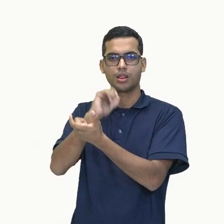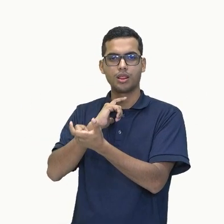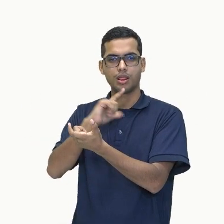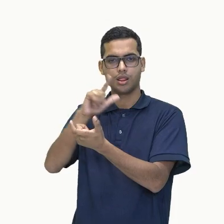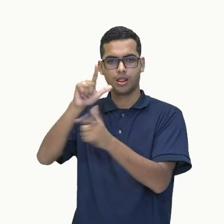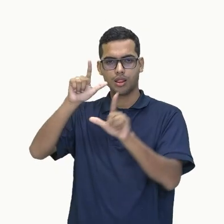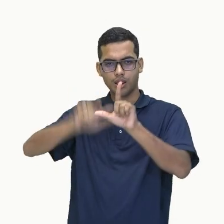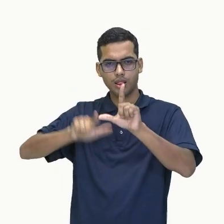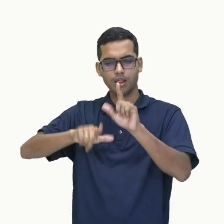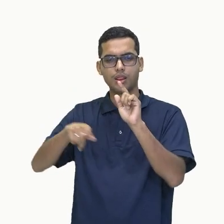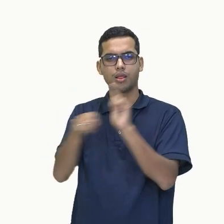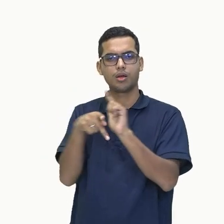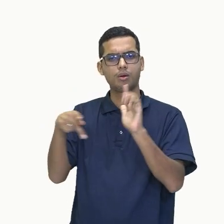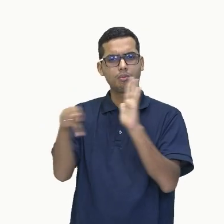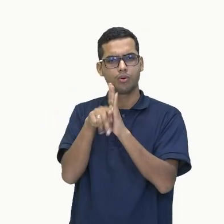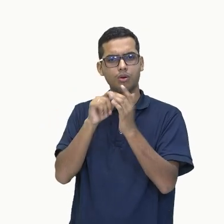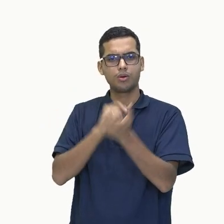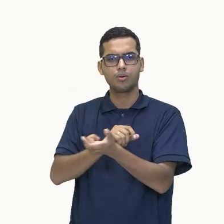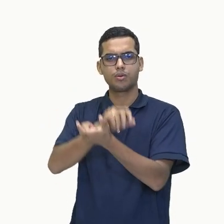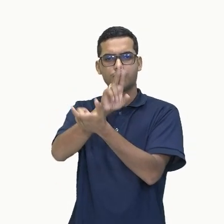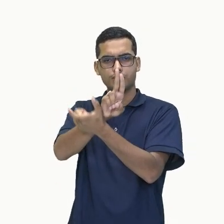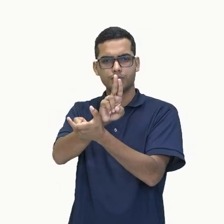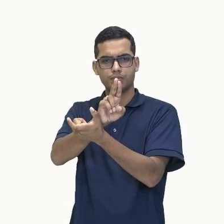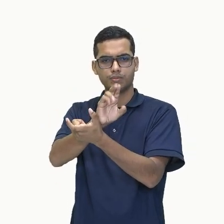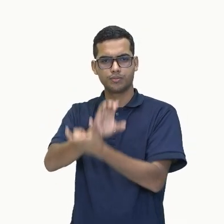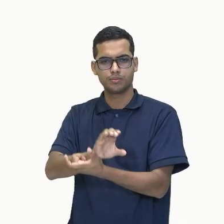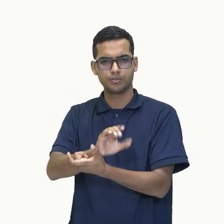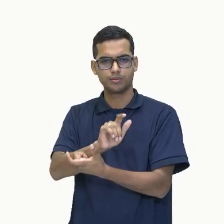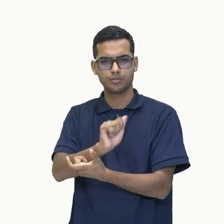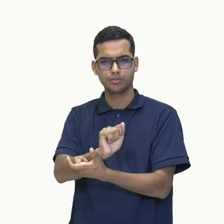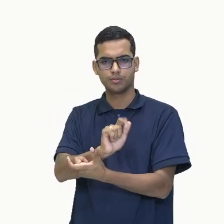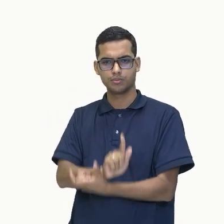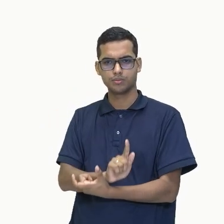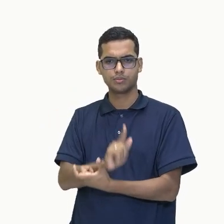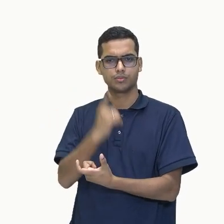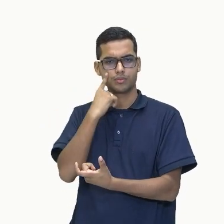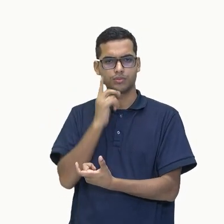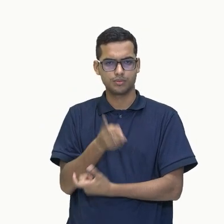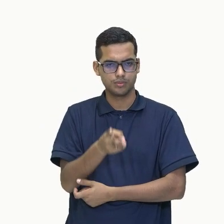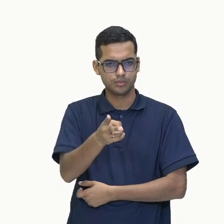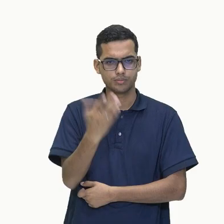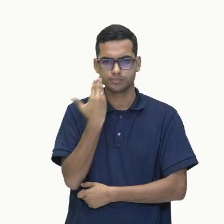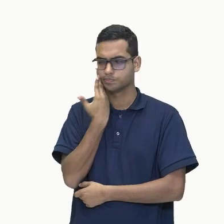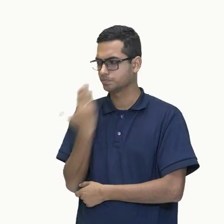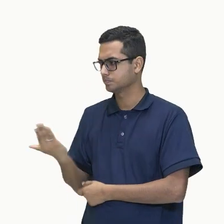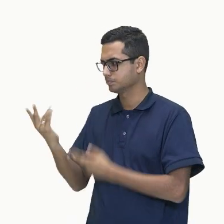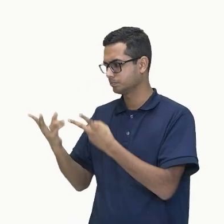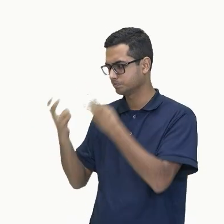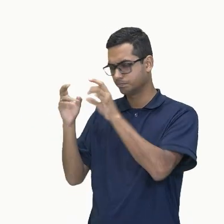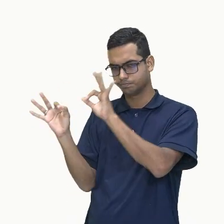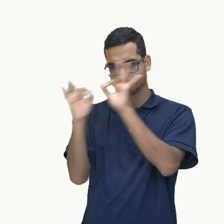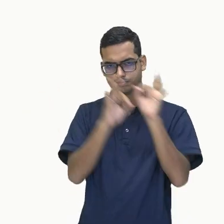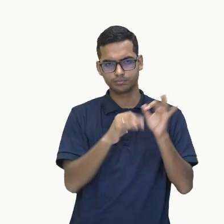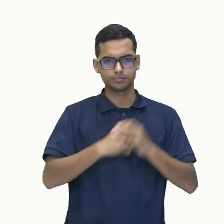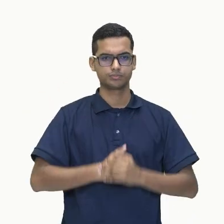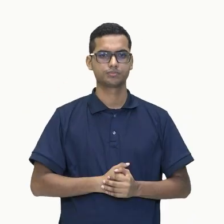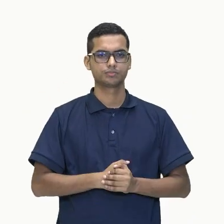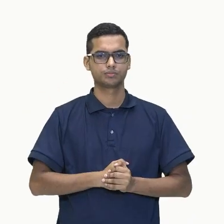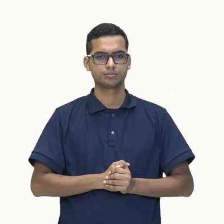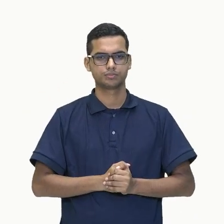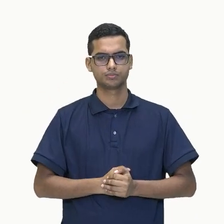está colocando aqui em cima, ó, o C. Então, todas são C, ó. Todas são C. Todos